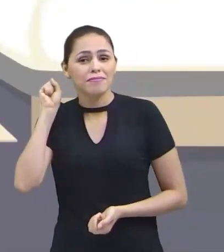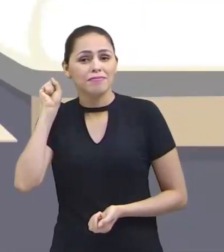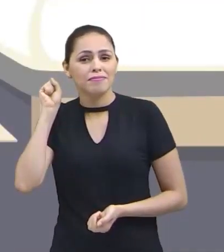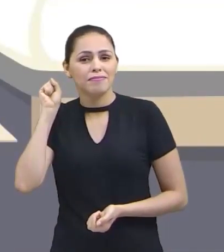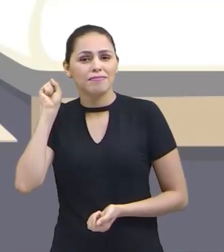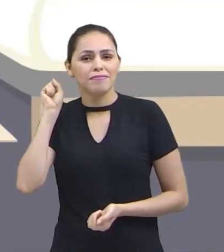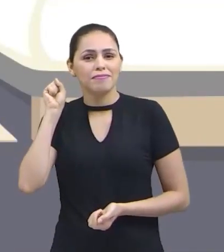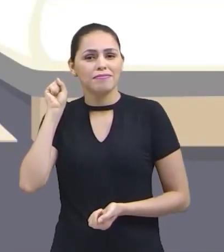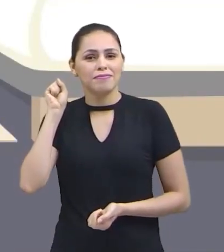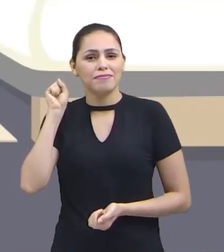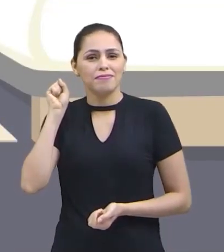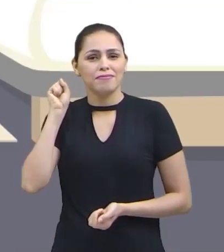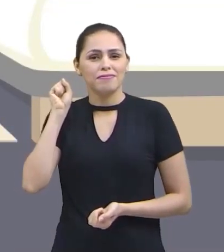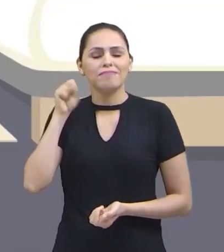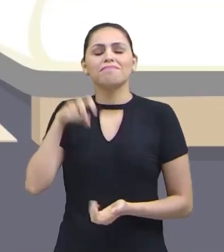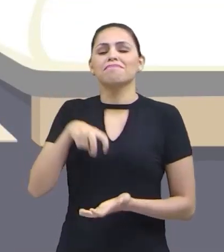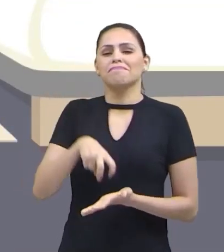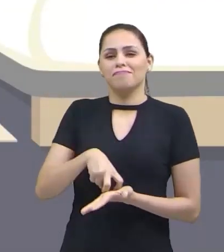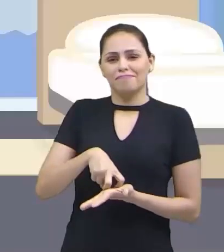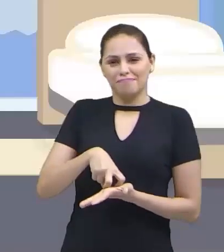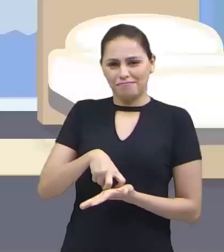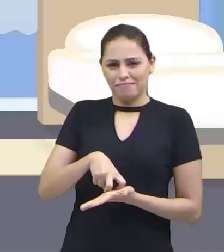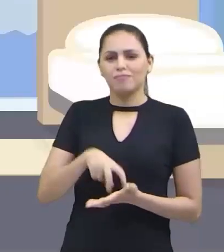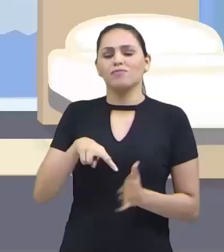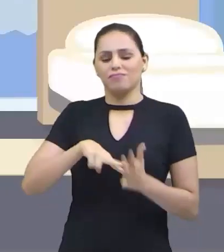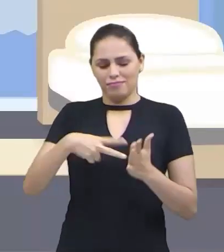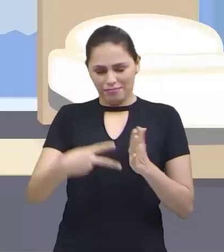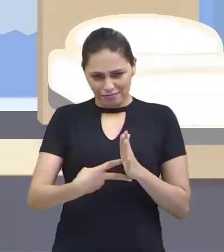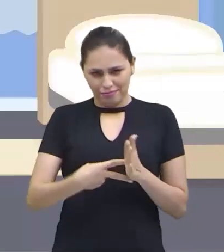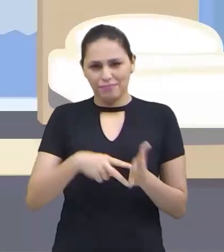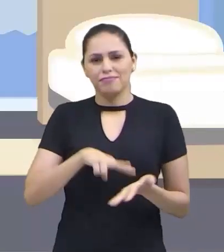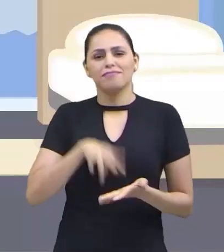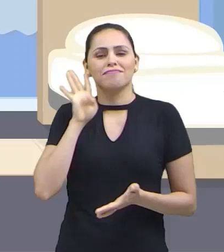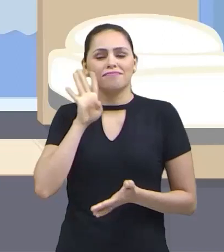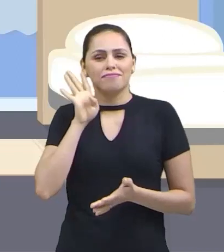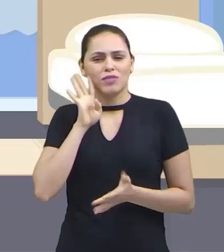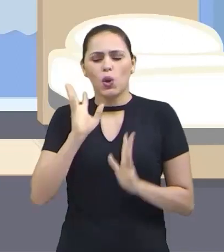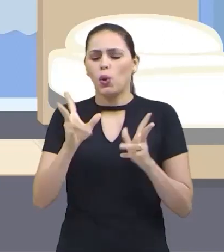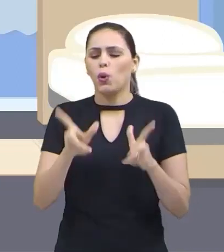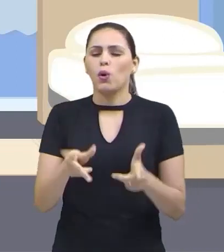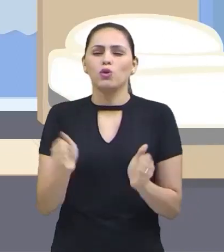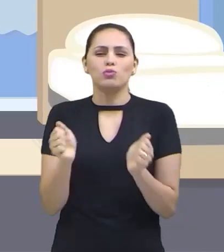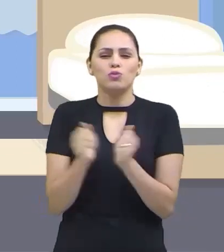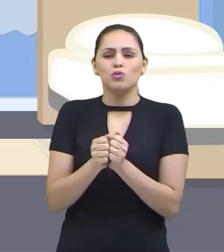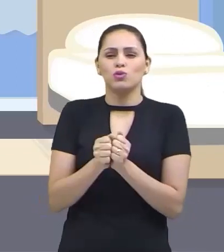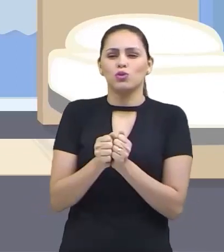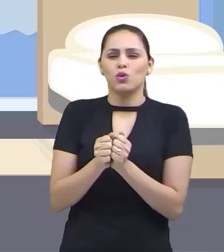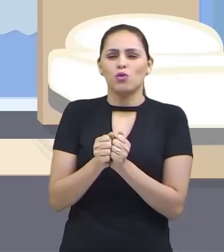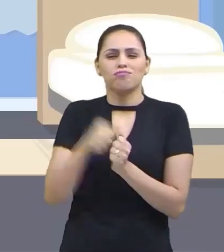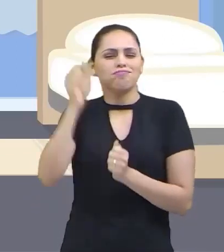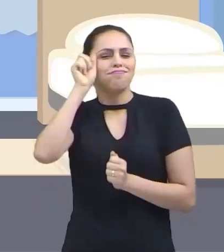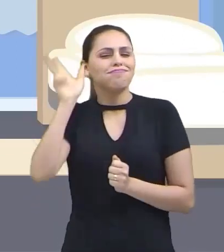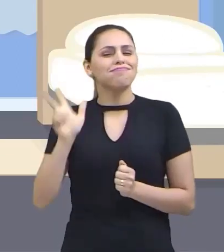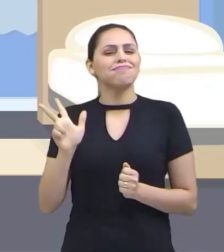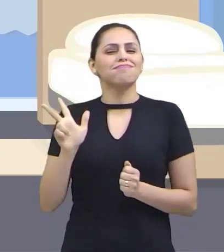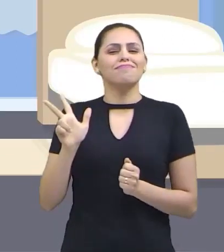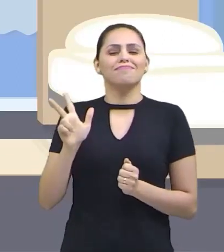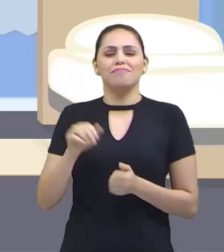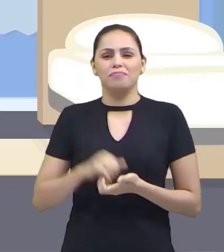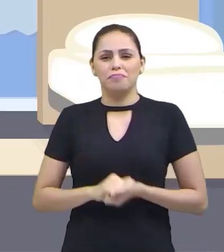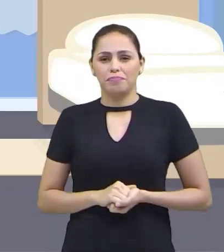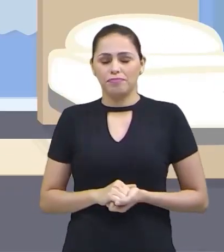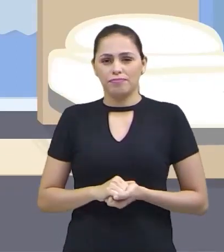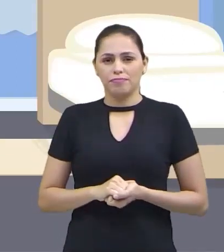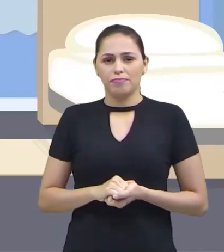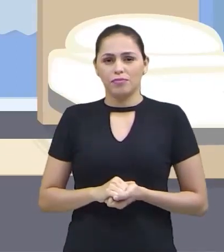escuta. Ah, legal, todo mundo fez, agora a gente tá esperto. Mas bora ver se a gente tá mais